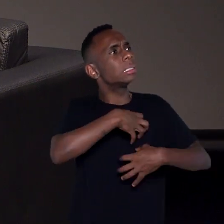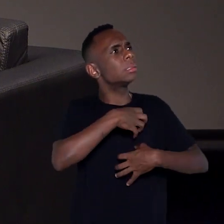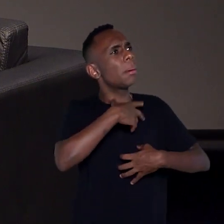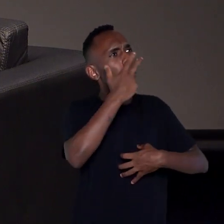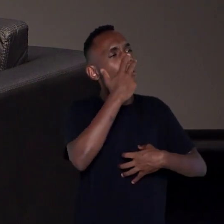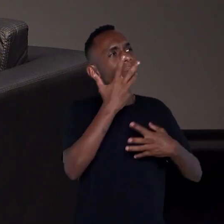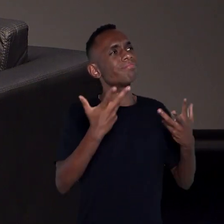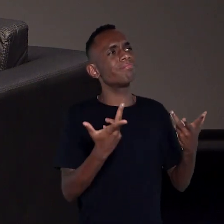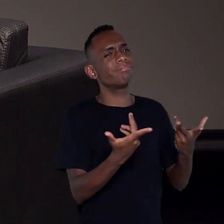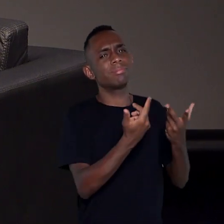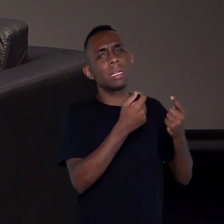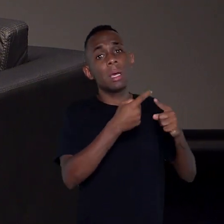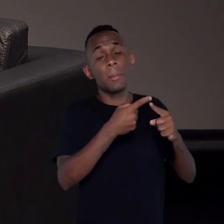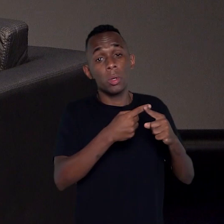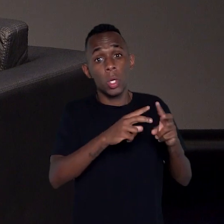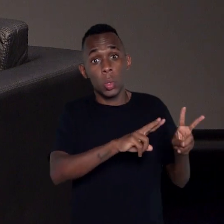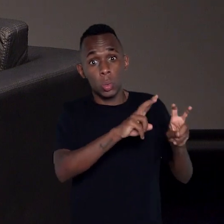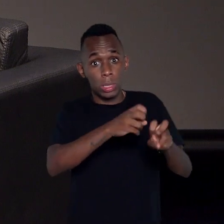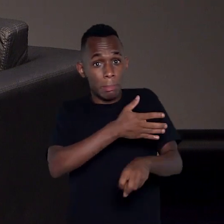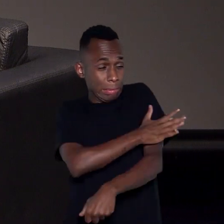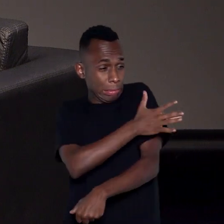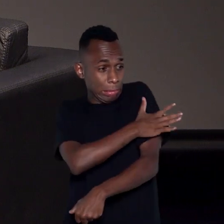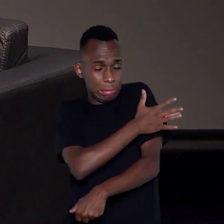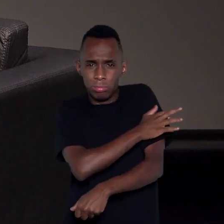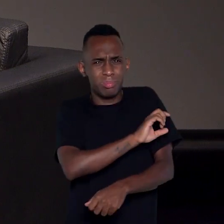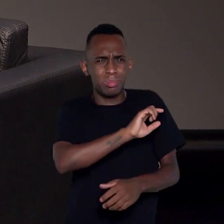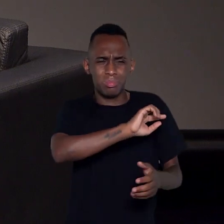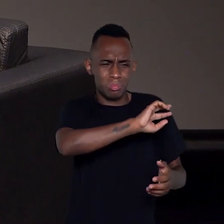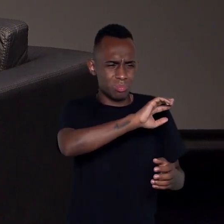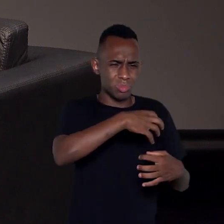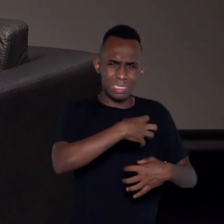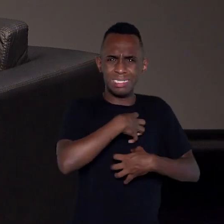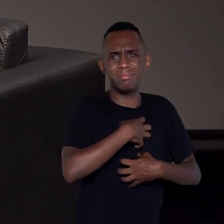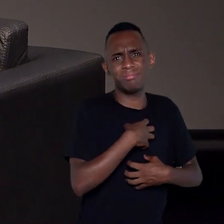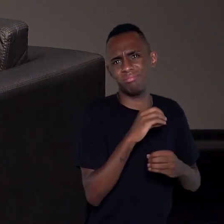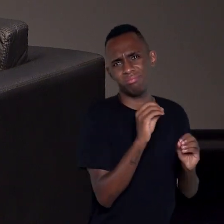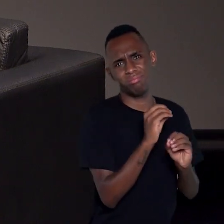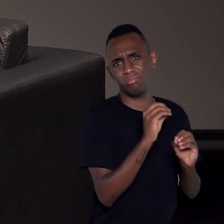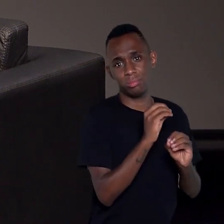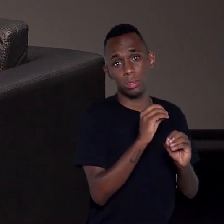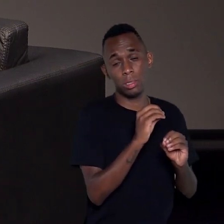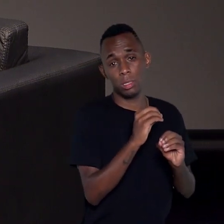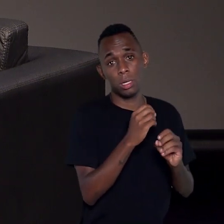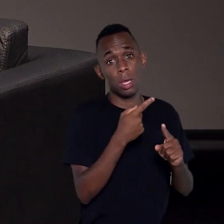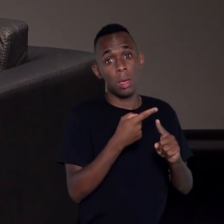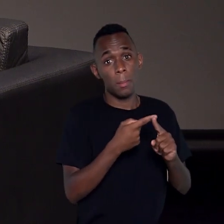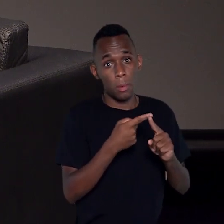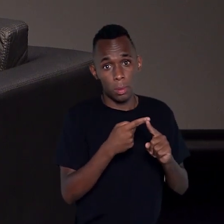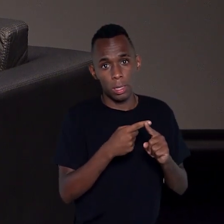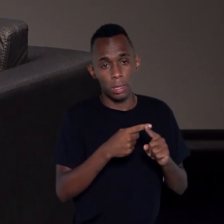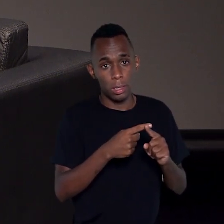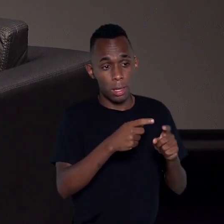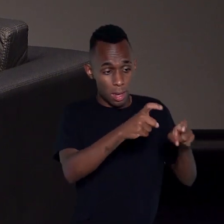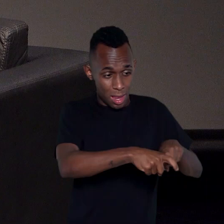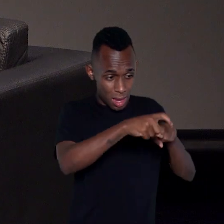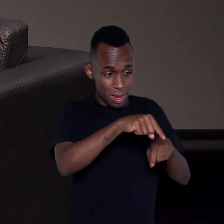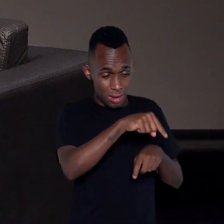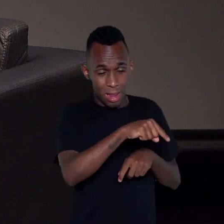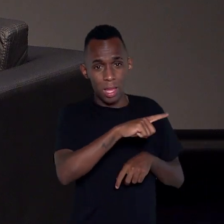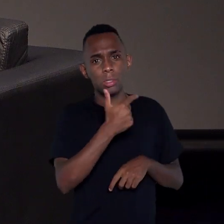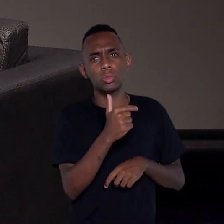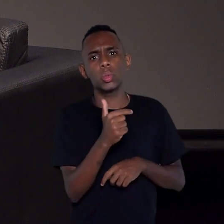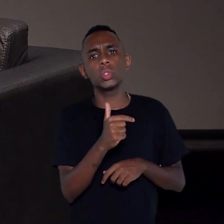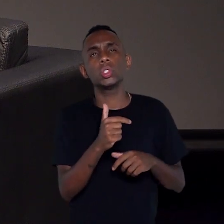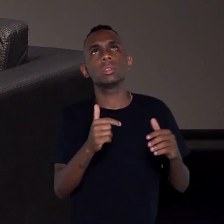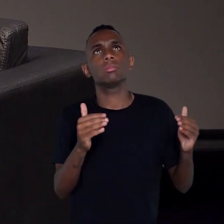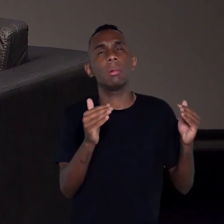paraíso, porque o racismo não era uma questão que se apontava, até mesmo porque não existia uma sede na fazenda,